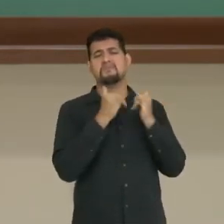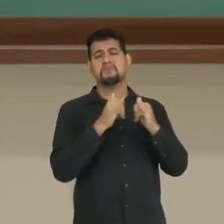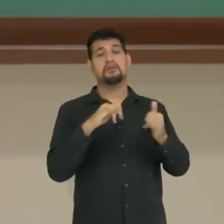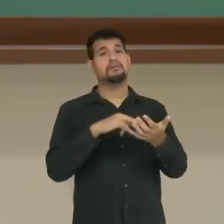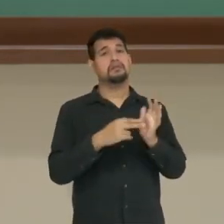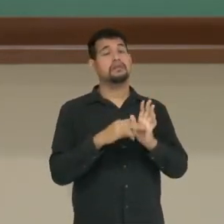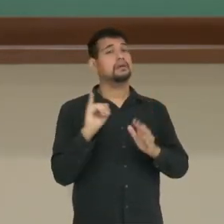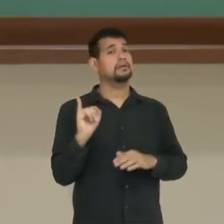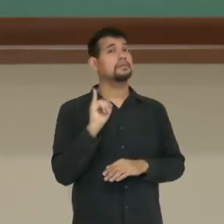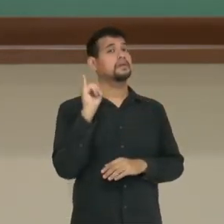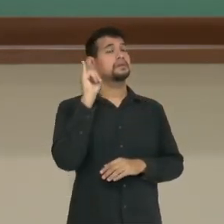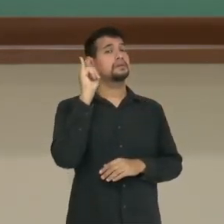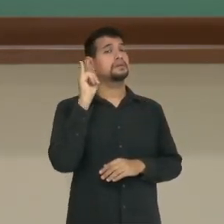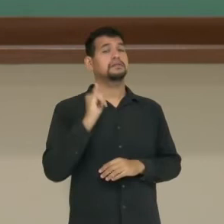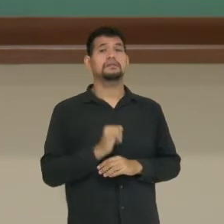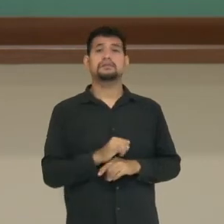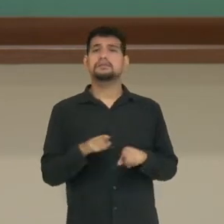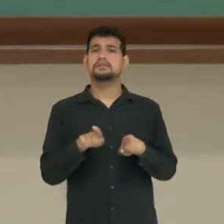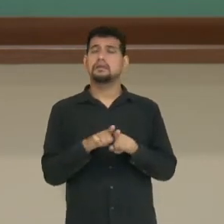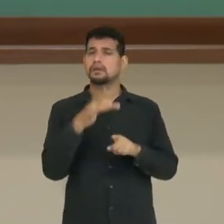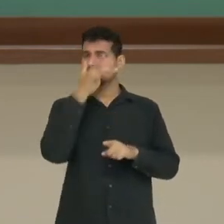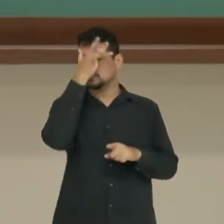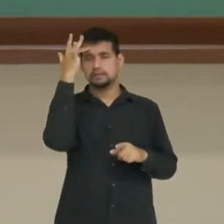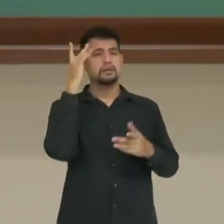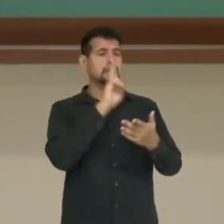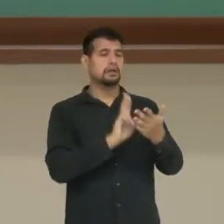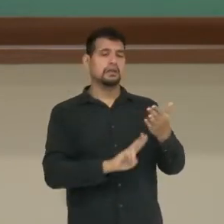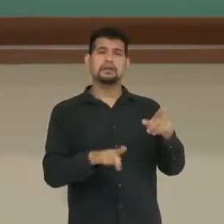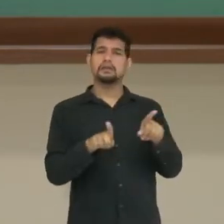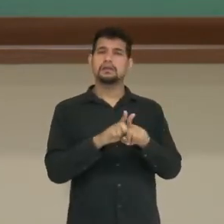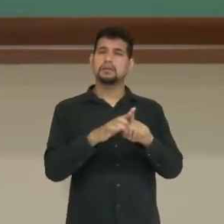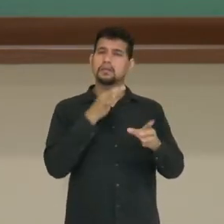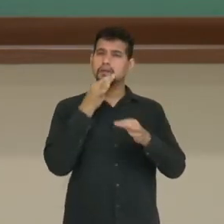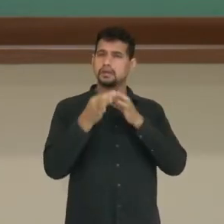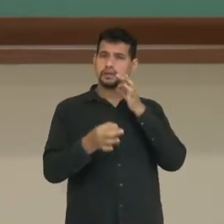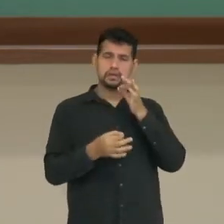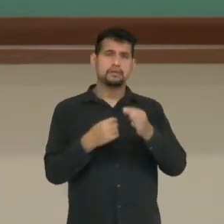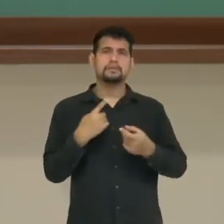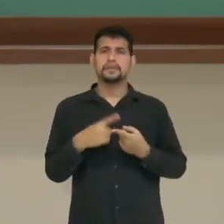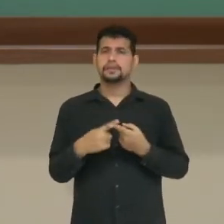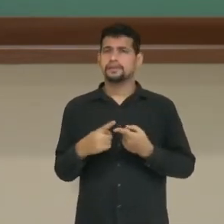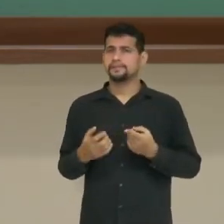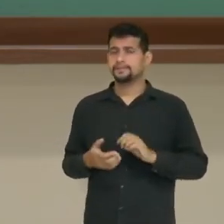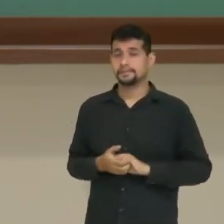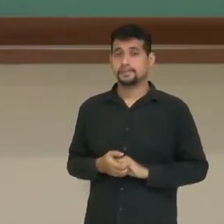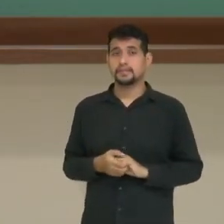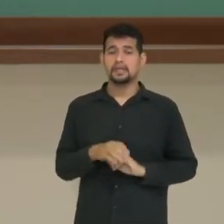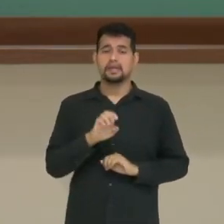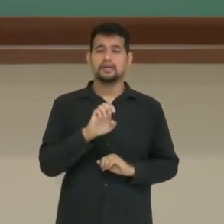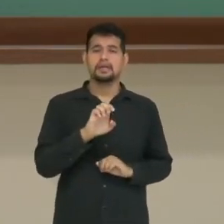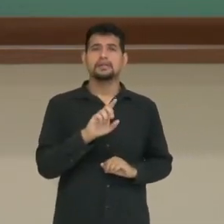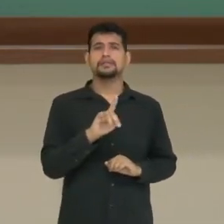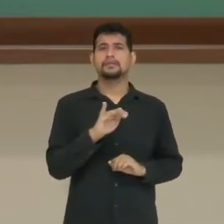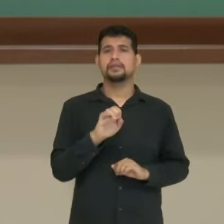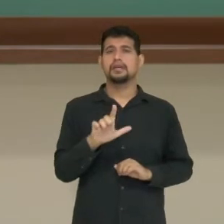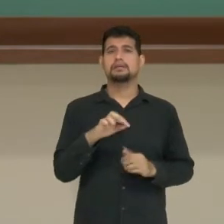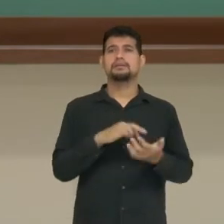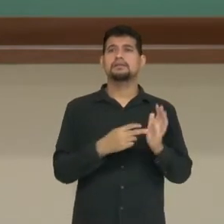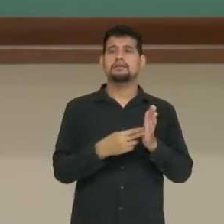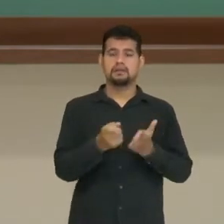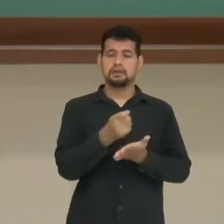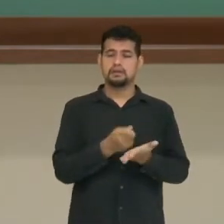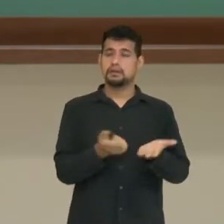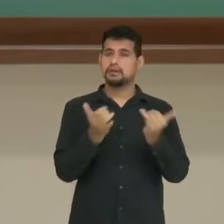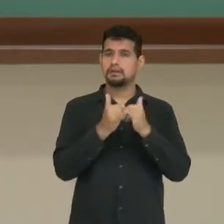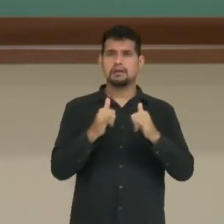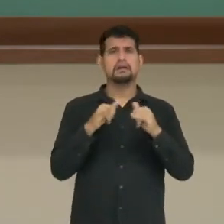seja relevante para os leitores, para a opinião pública. Porque, veja, o editorial é assinado por um veículo